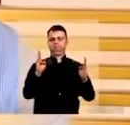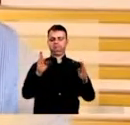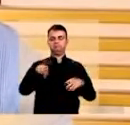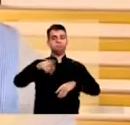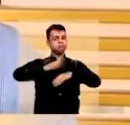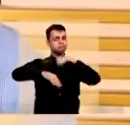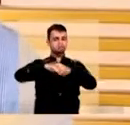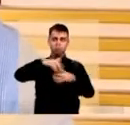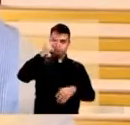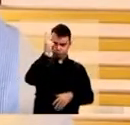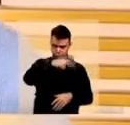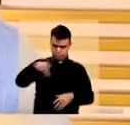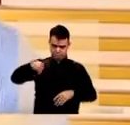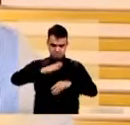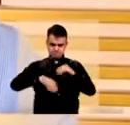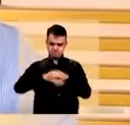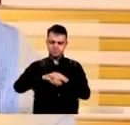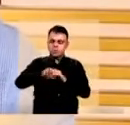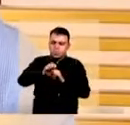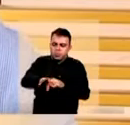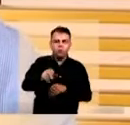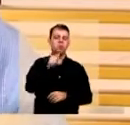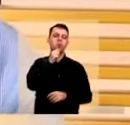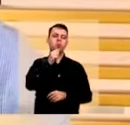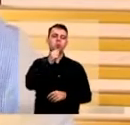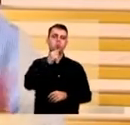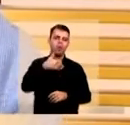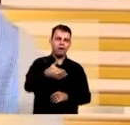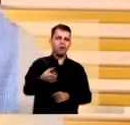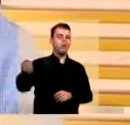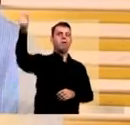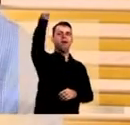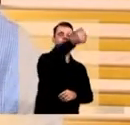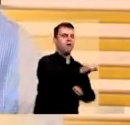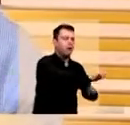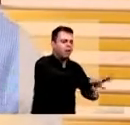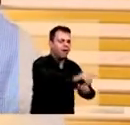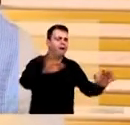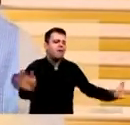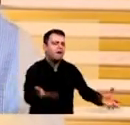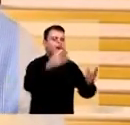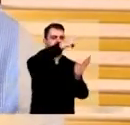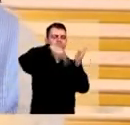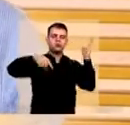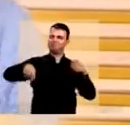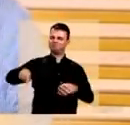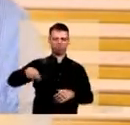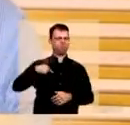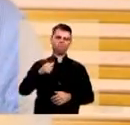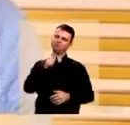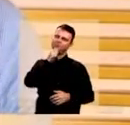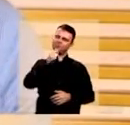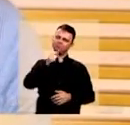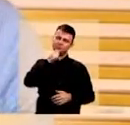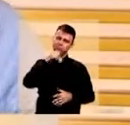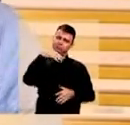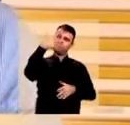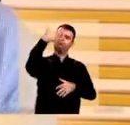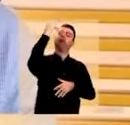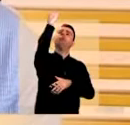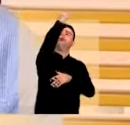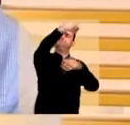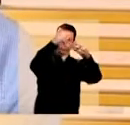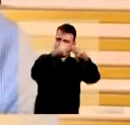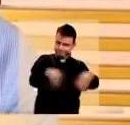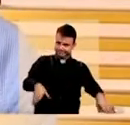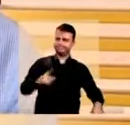o professor não é formado, não é bem preparado para estimular a leitura das suas crianças, né? Isso gera um prejuízo